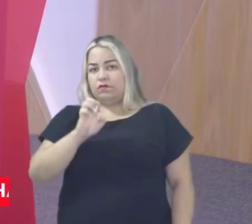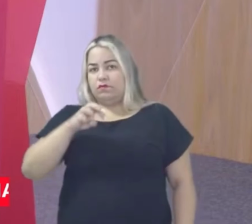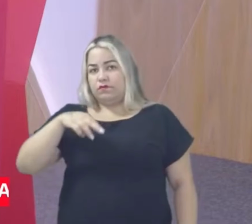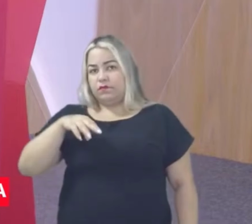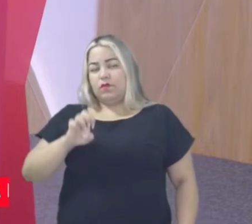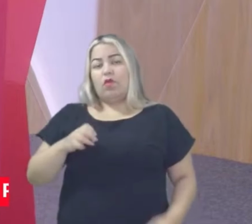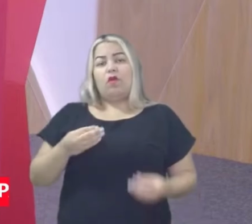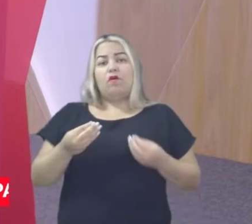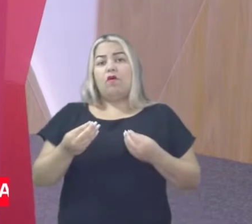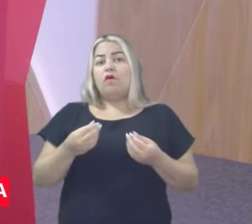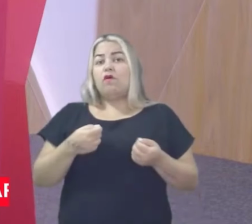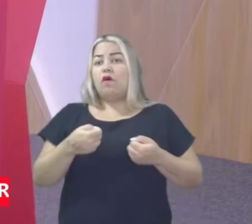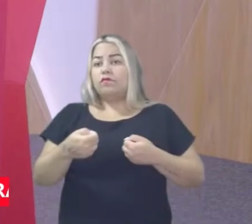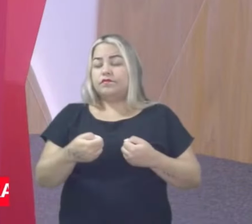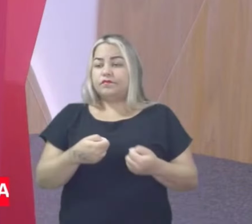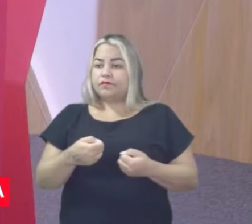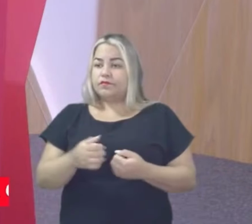essa questão?